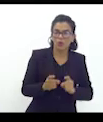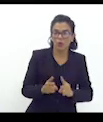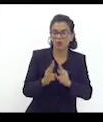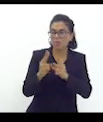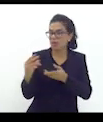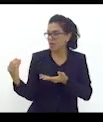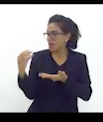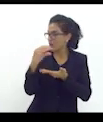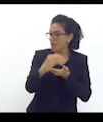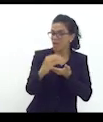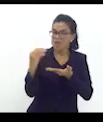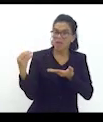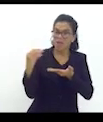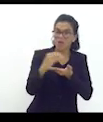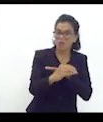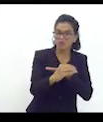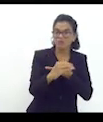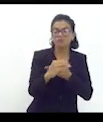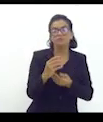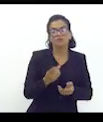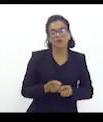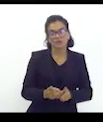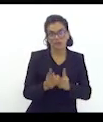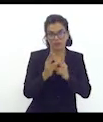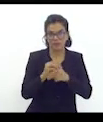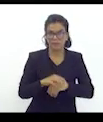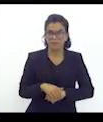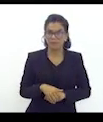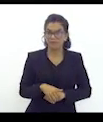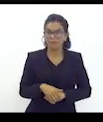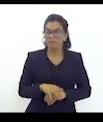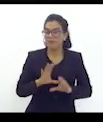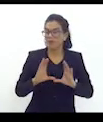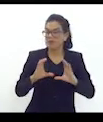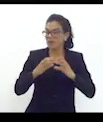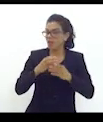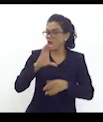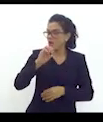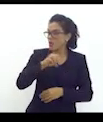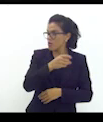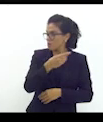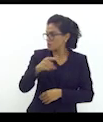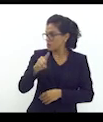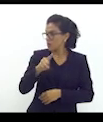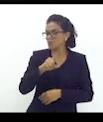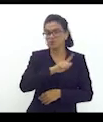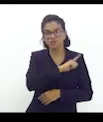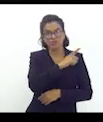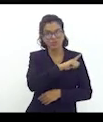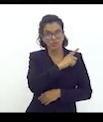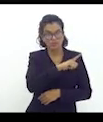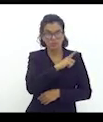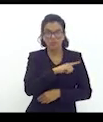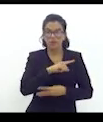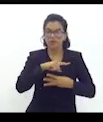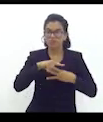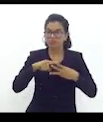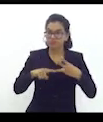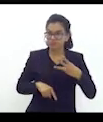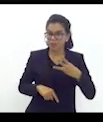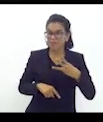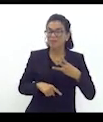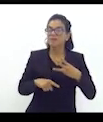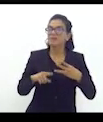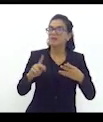de recursos, para que ele continue sendo aplicado. Na comissão intergestora tripartite, que